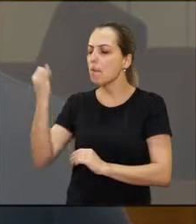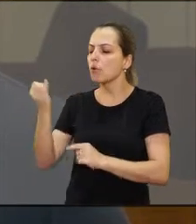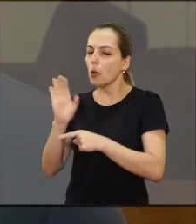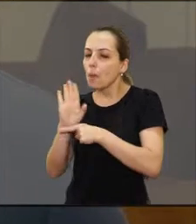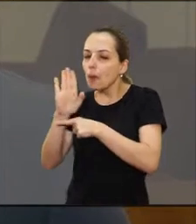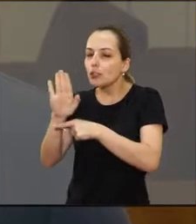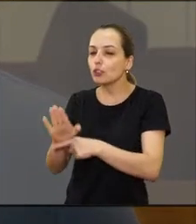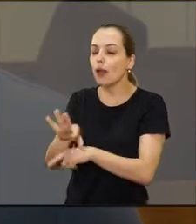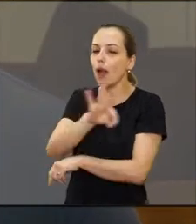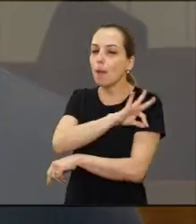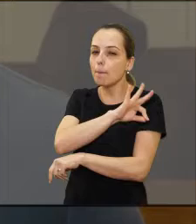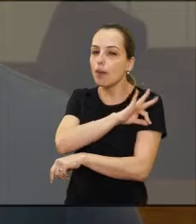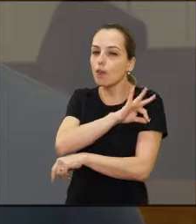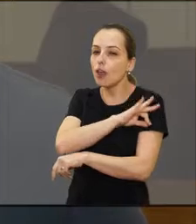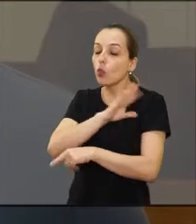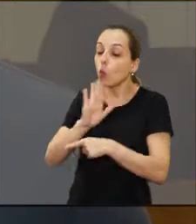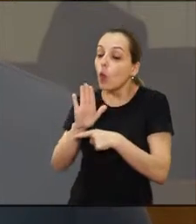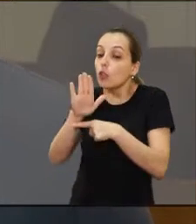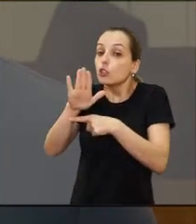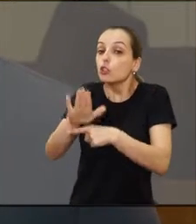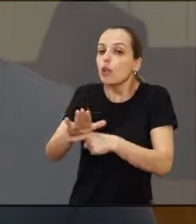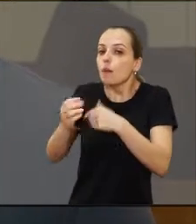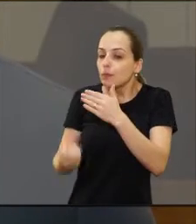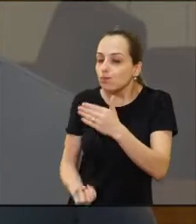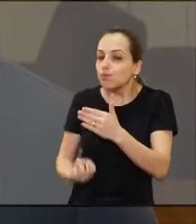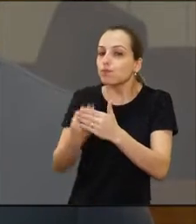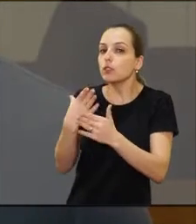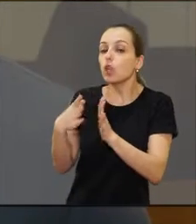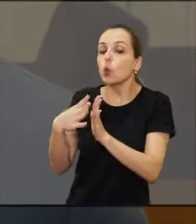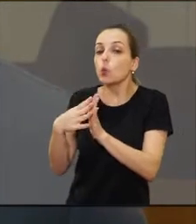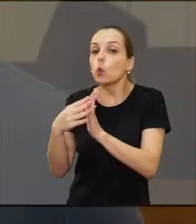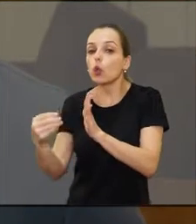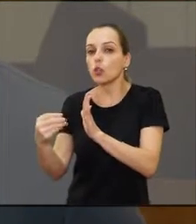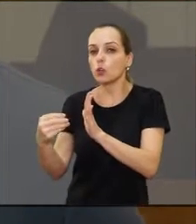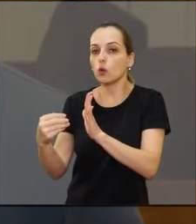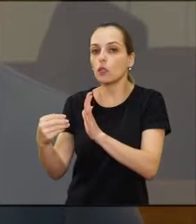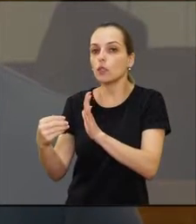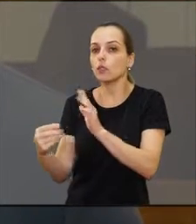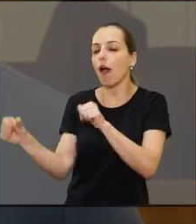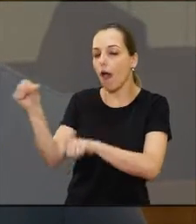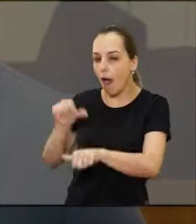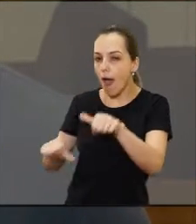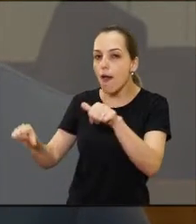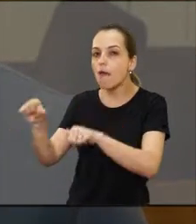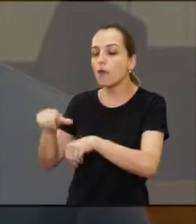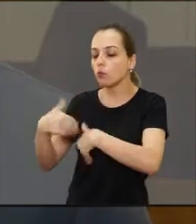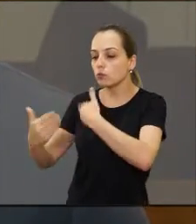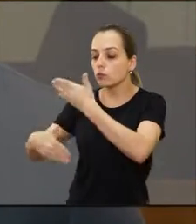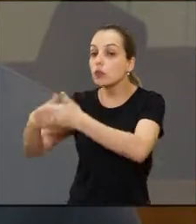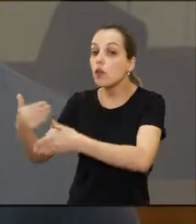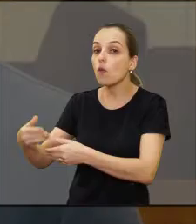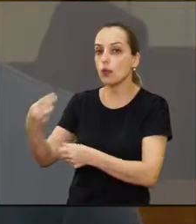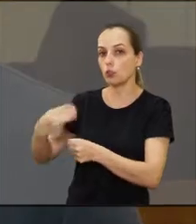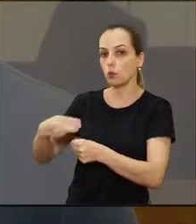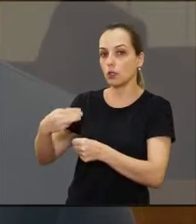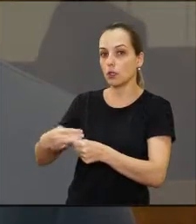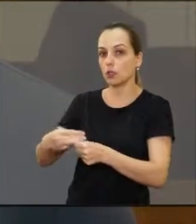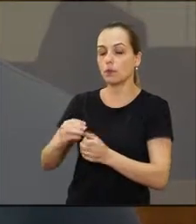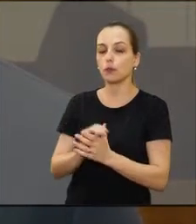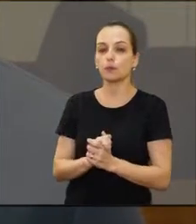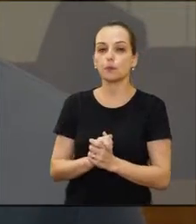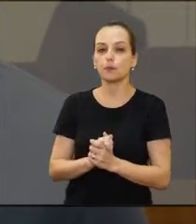muito importante, a de ajudar as prefeituras, contribuir para a criação de indicadores que possam avaliar